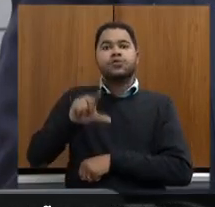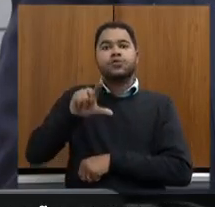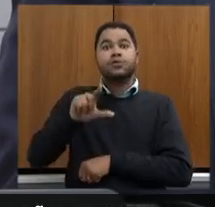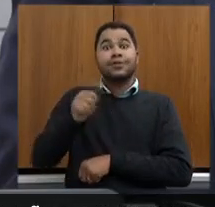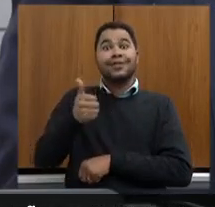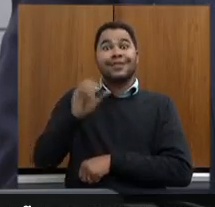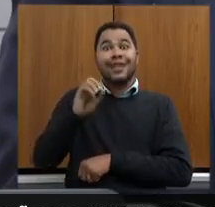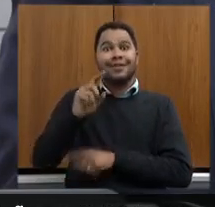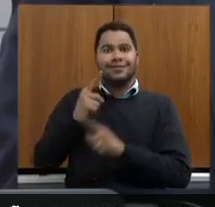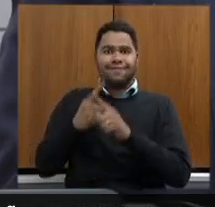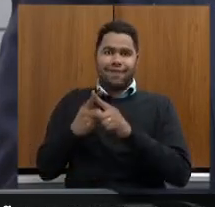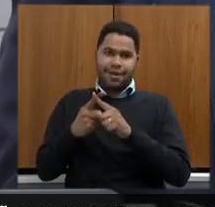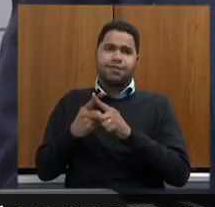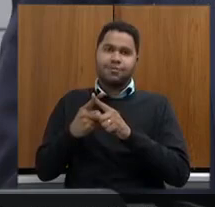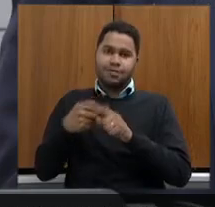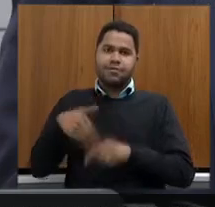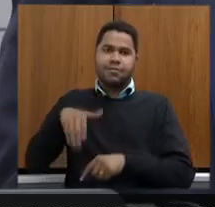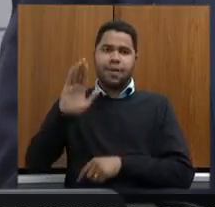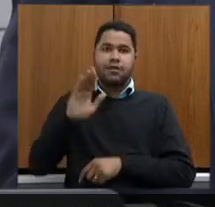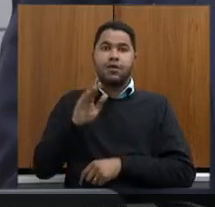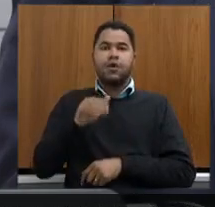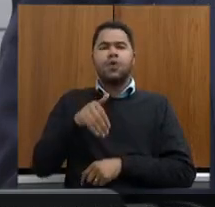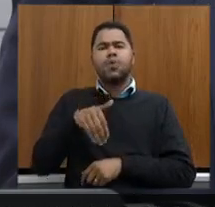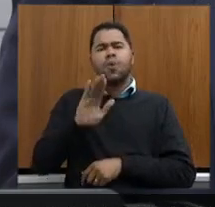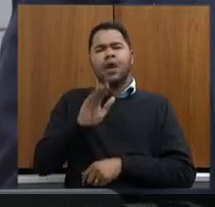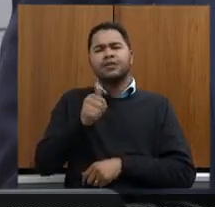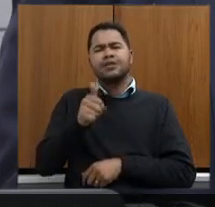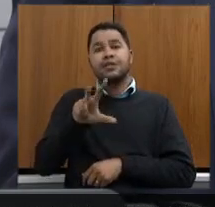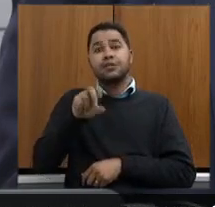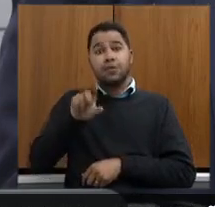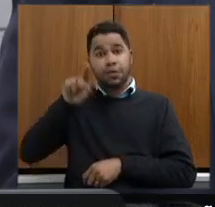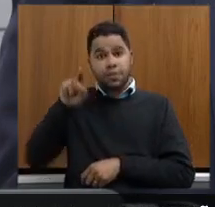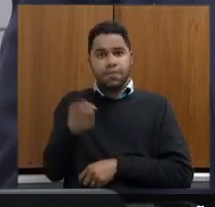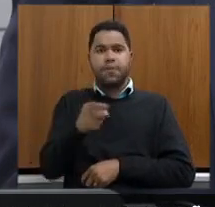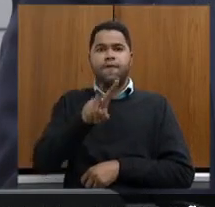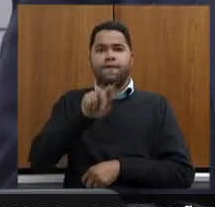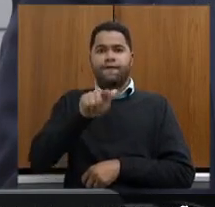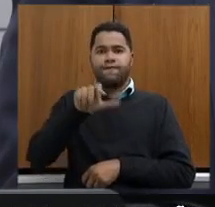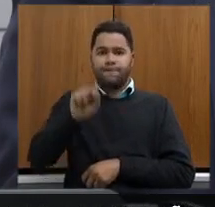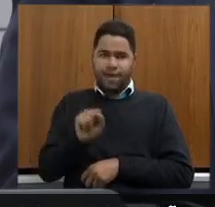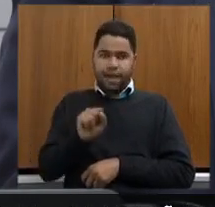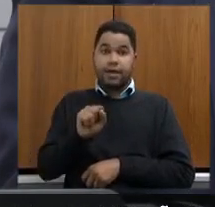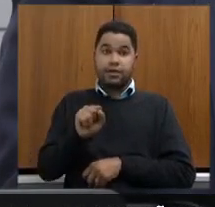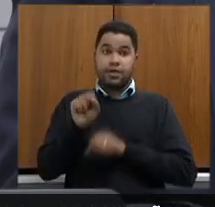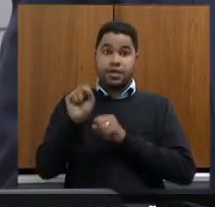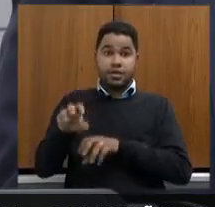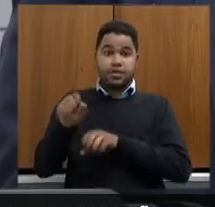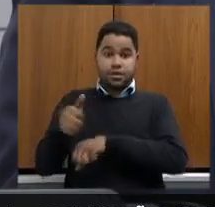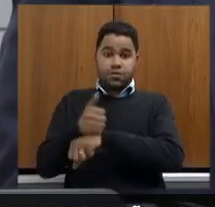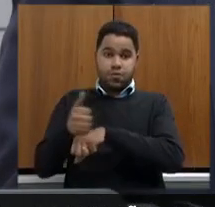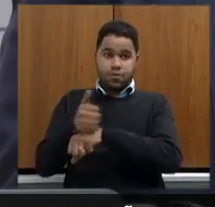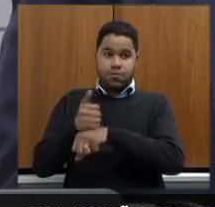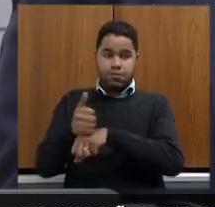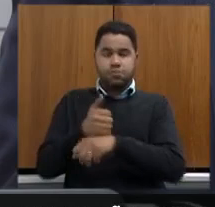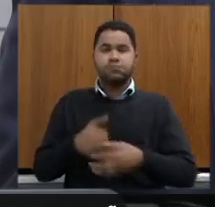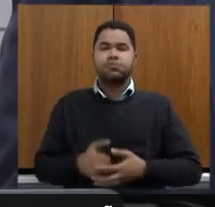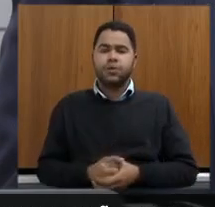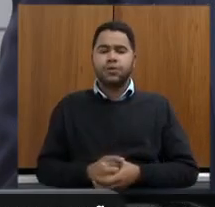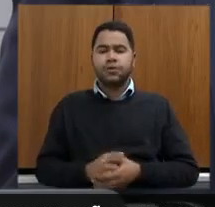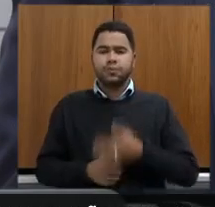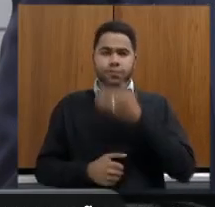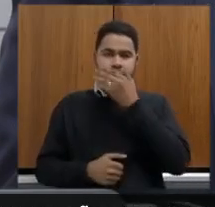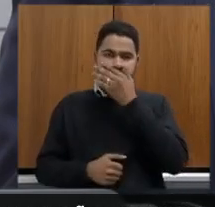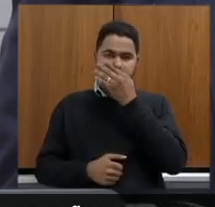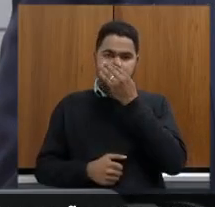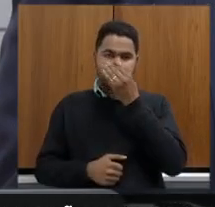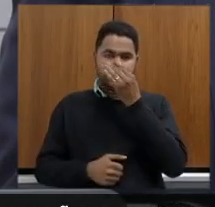de dez vezes né a gente está falando de quase 150 mil vagas no ensino profissionalizante E aí